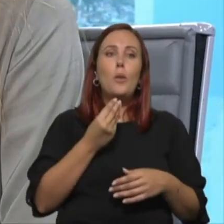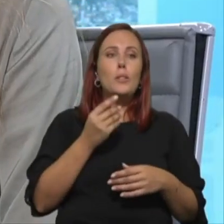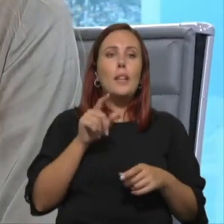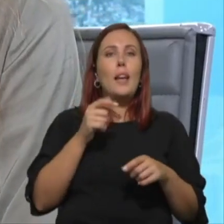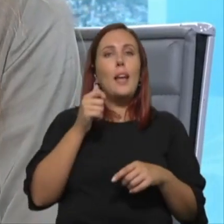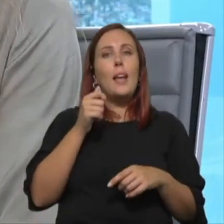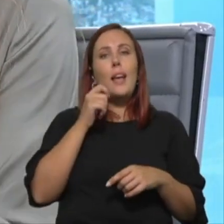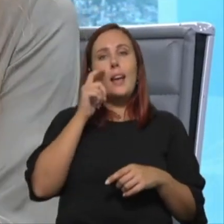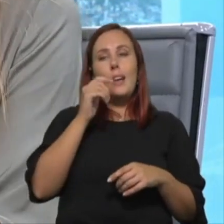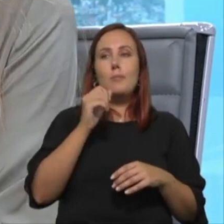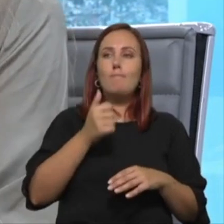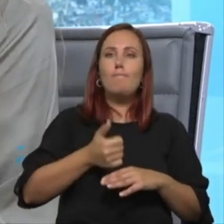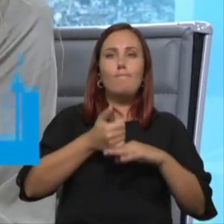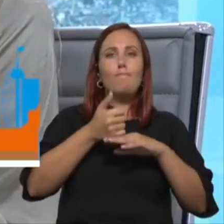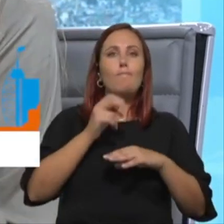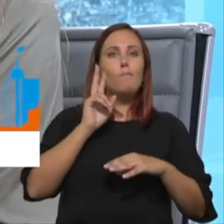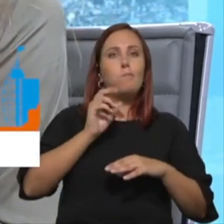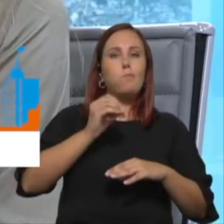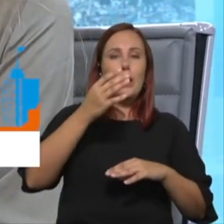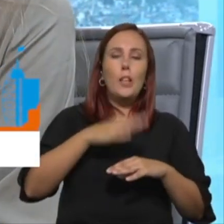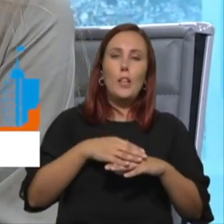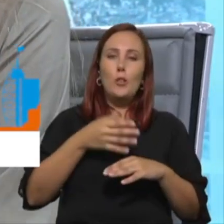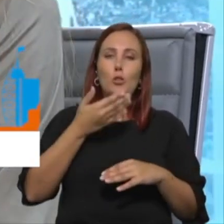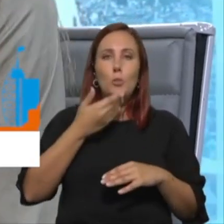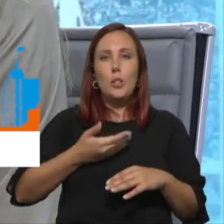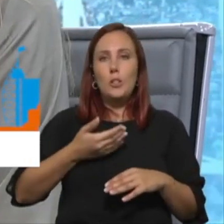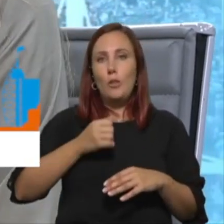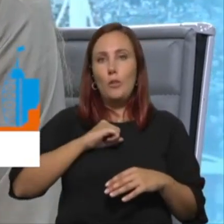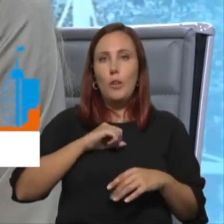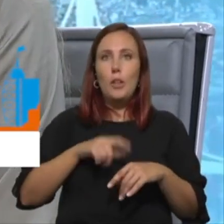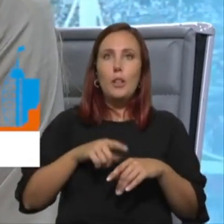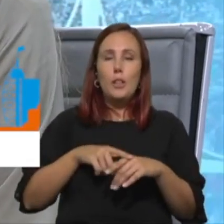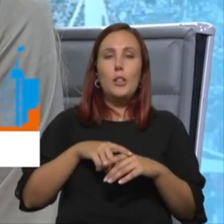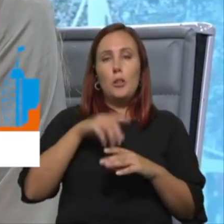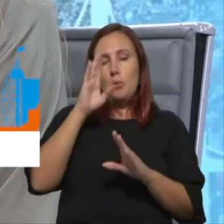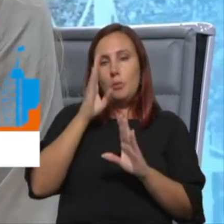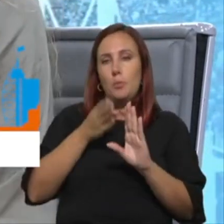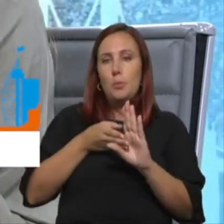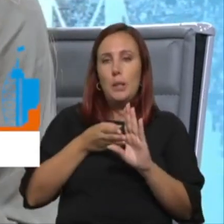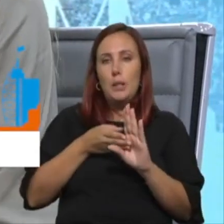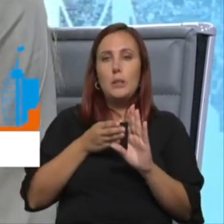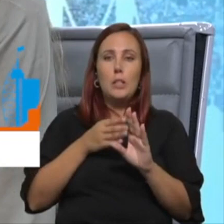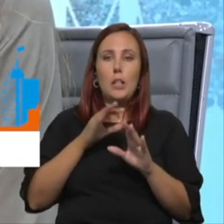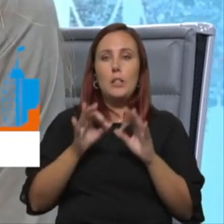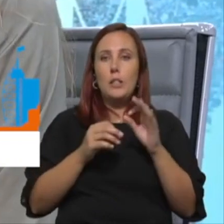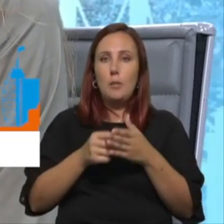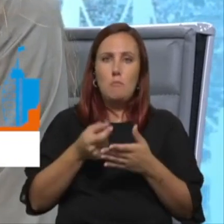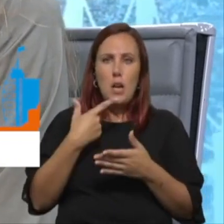protagonistas. Eu aproveito para contar assim uma pequena da minha experiência, não é, que sou pedopsiquiatra há 20 e tal